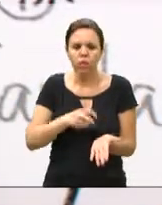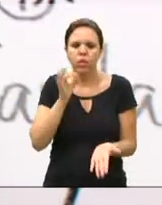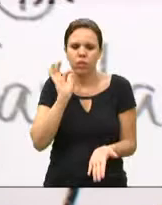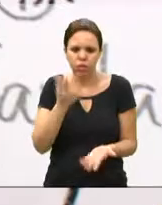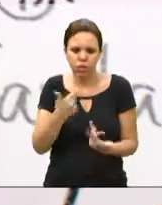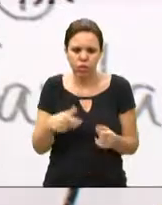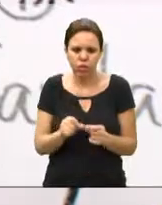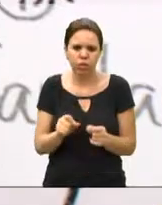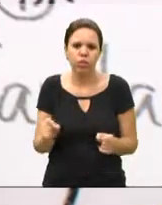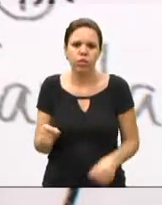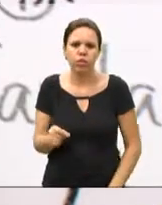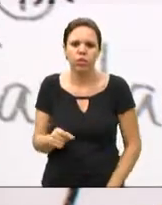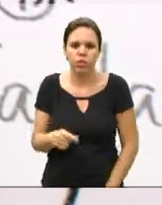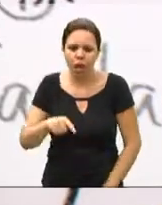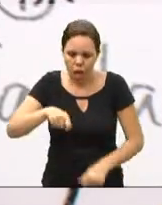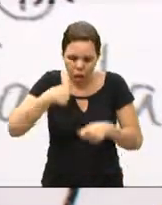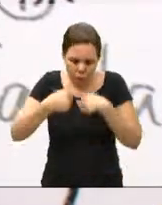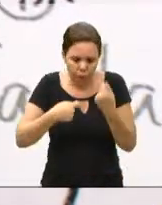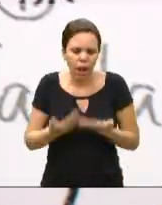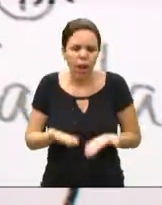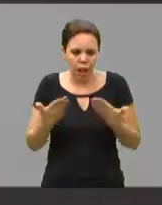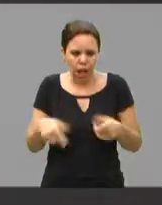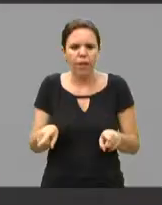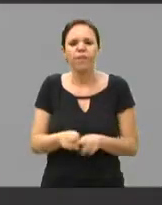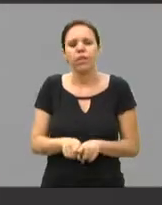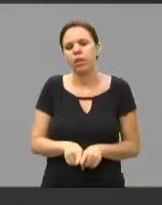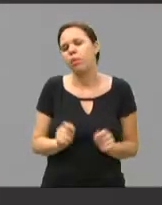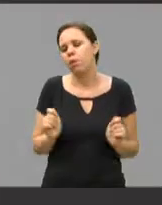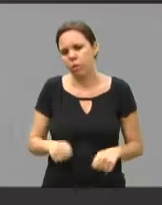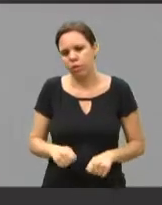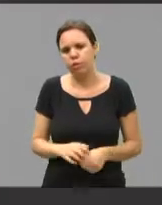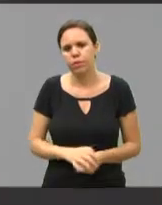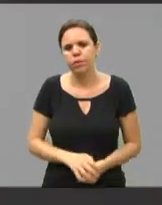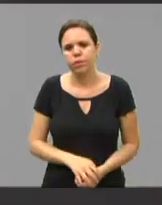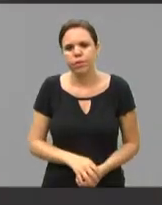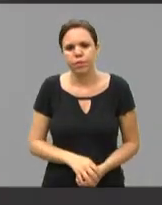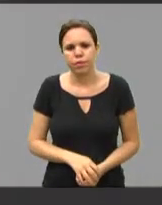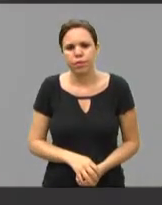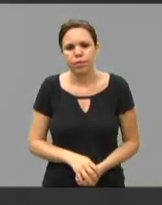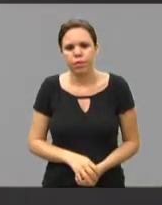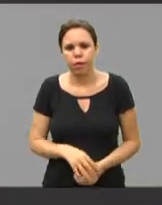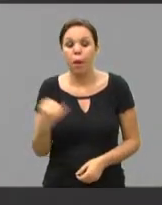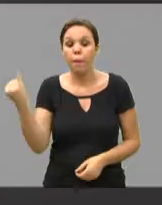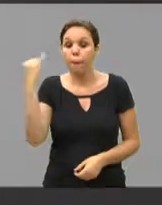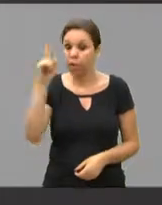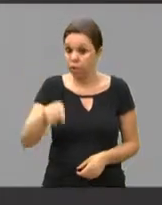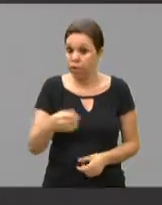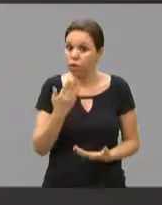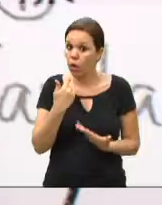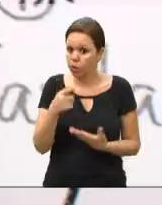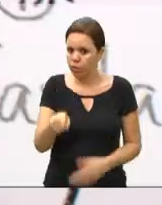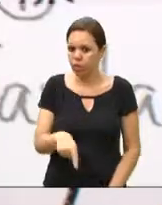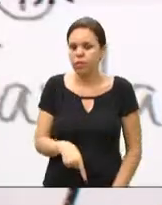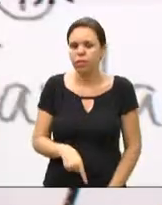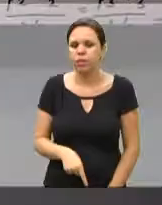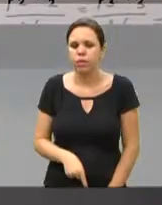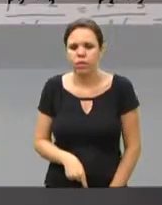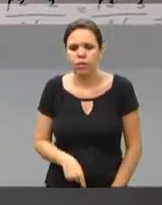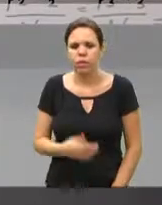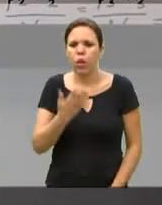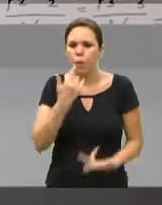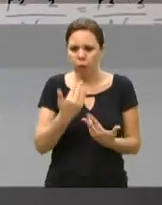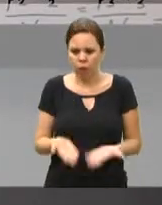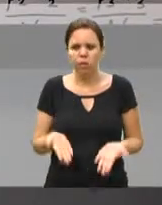café da manhã. Se ele costuma almoçar uma coisa leve, ele vai almoçar uma coisa leve. Ah, você, né, tocou num ponto importante, que é a comida, né? Exatamente. É comer